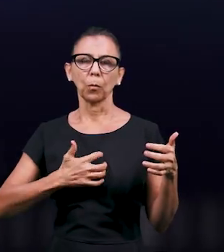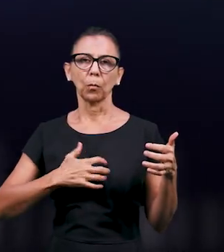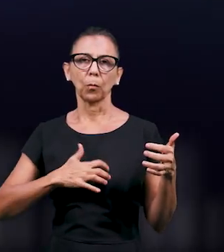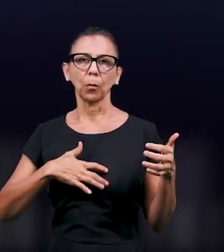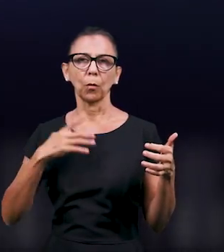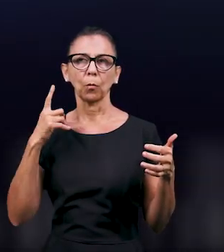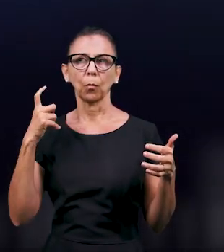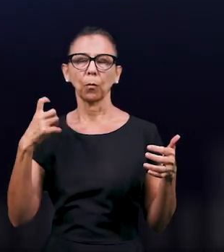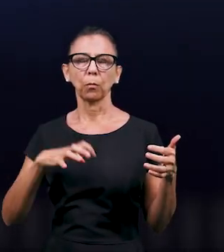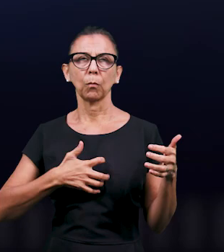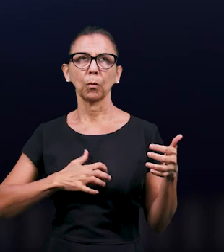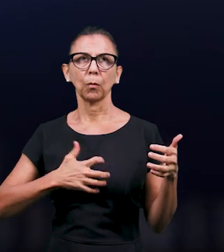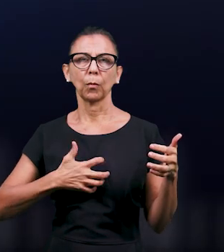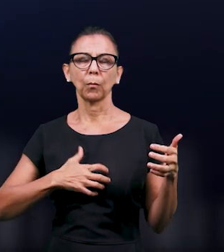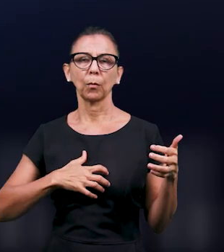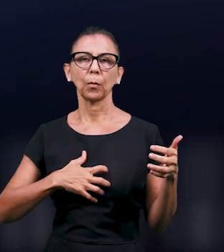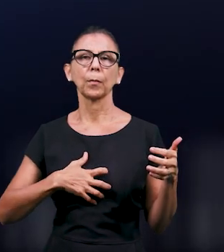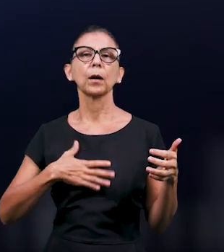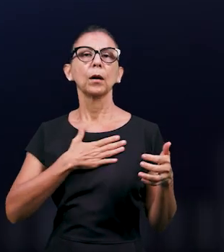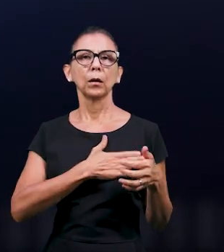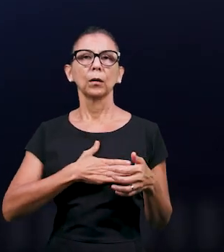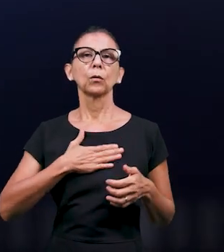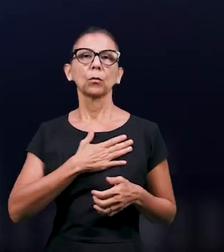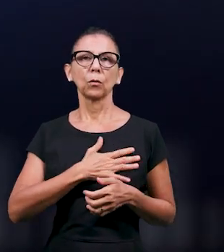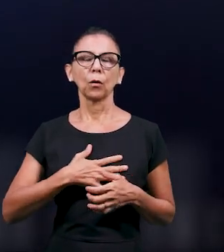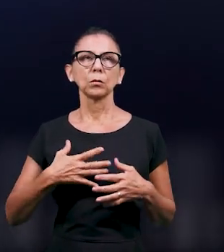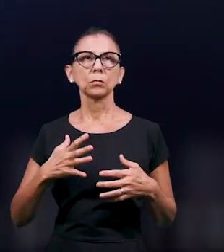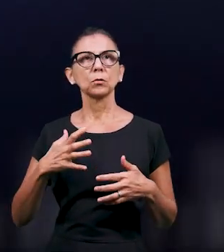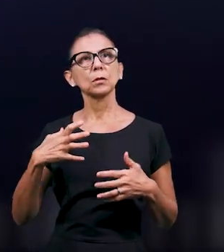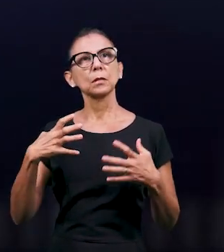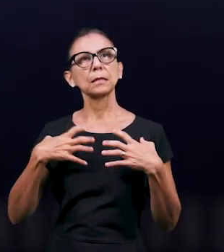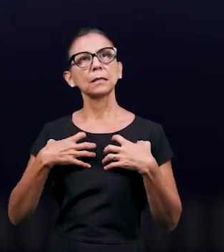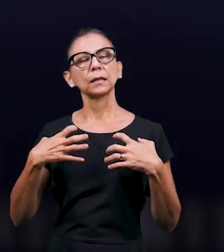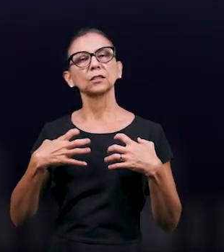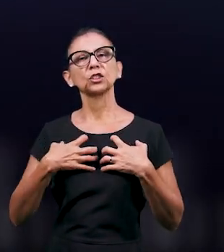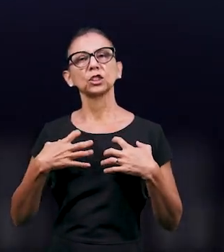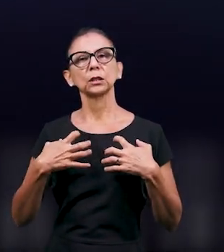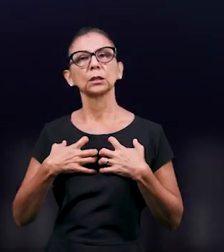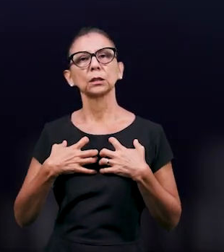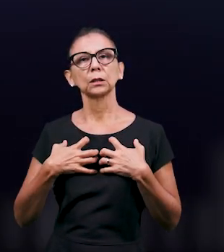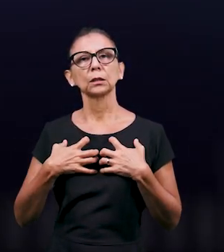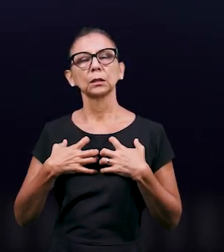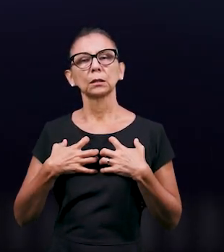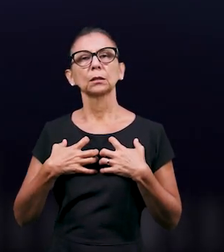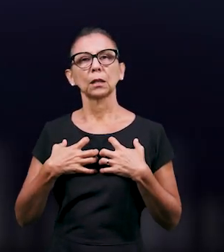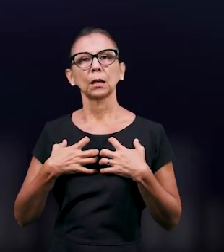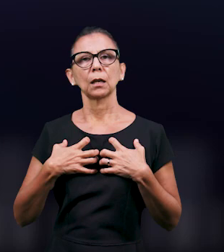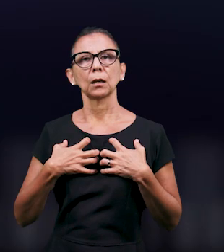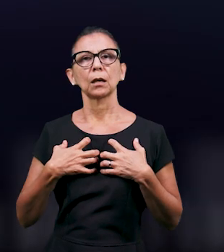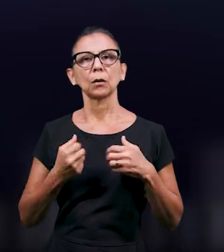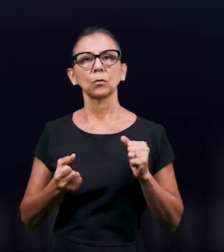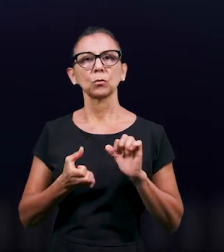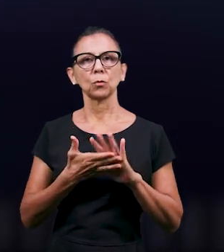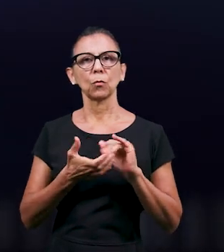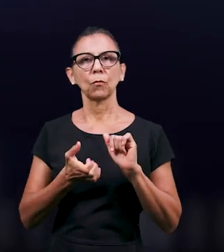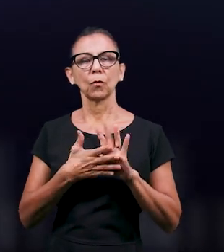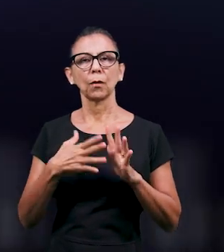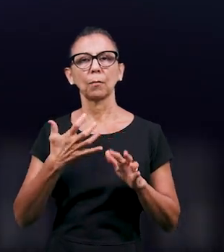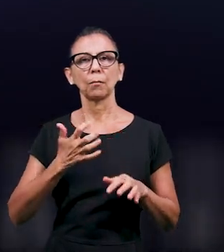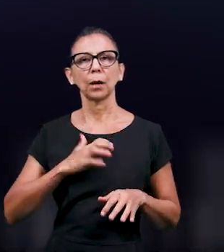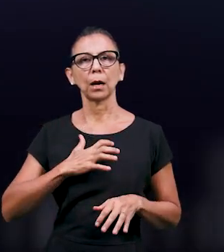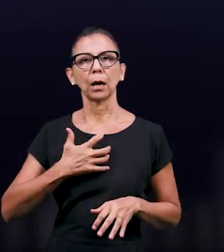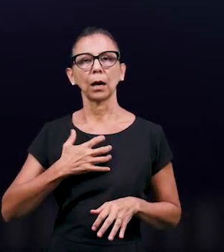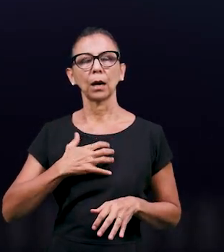do som. Então eles também gostam também de ouvir o toque e a vibração dos louvores também. Então